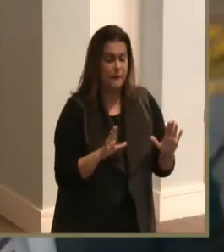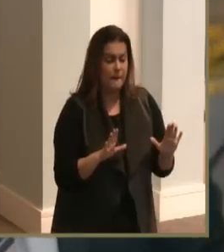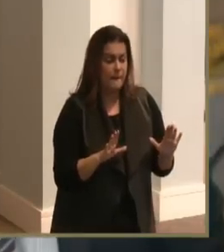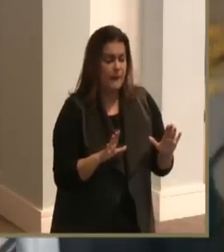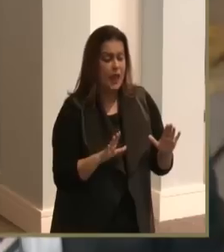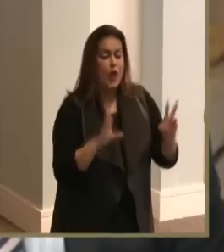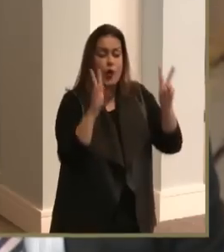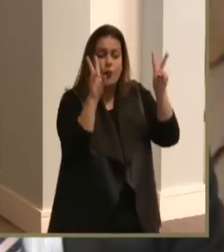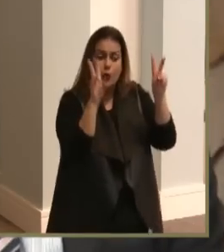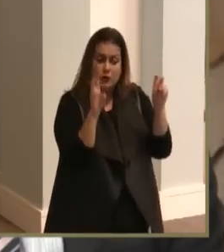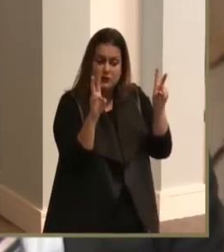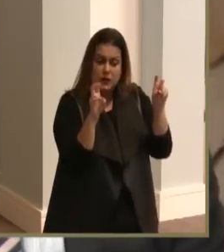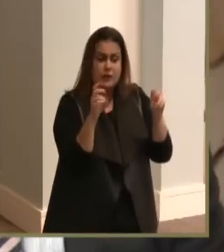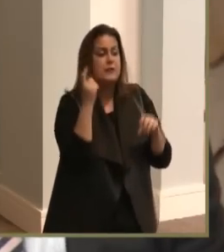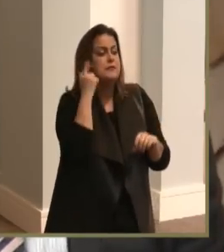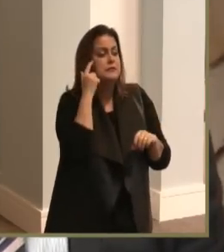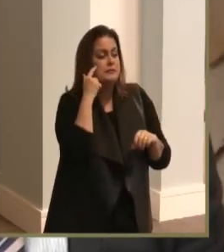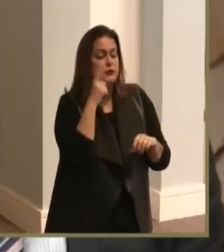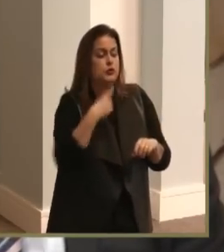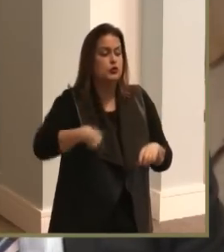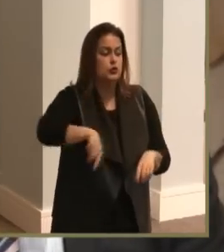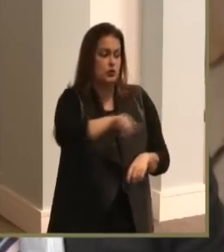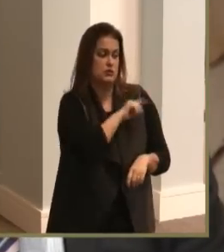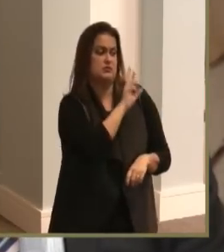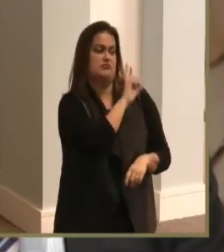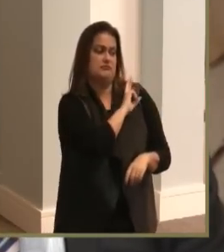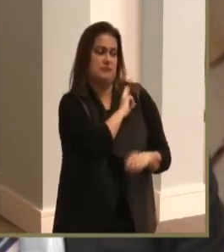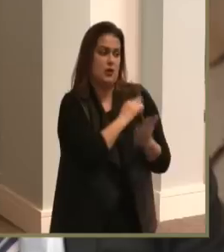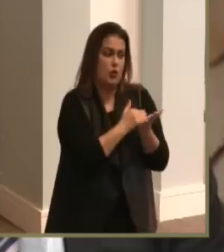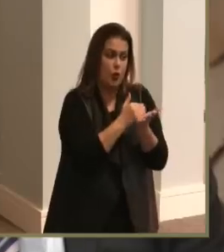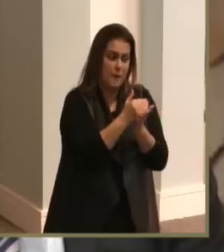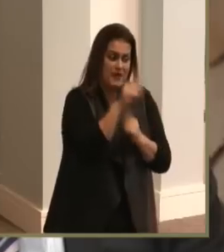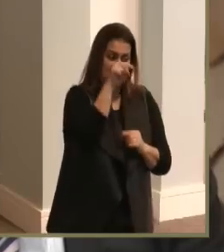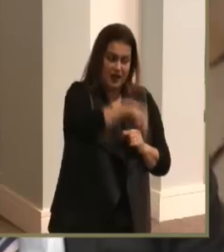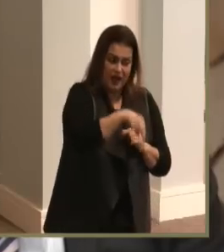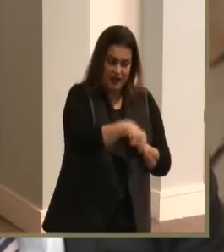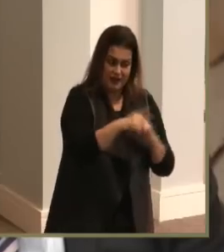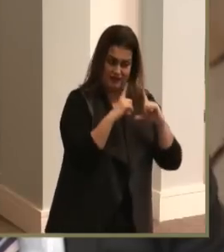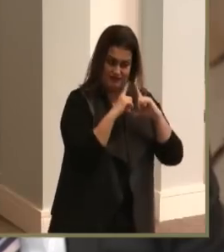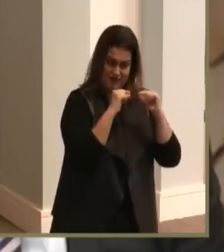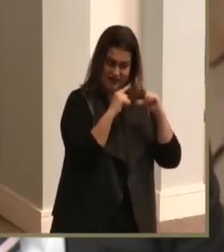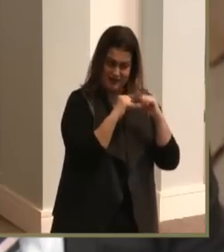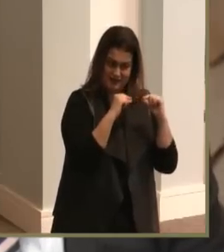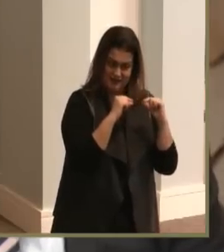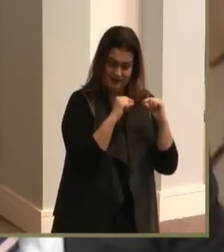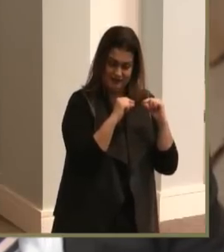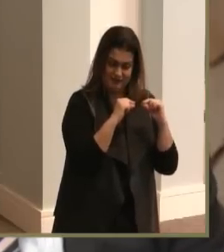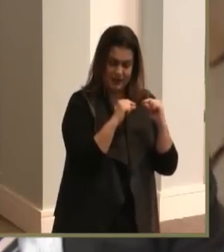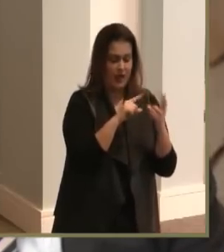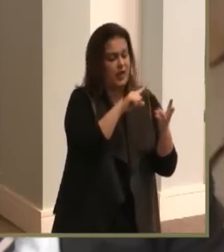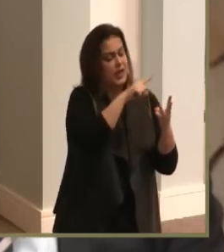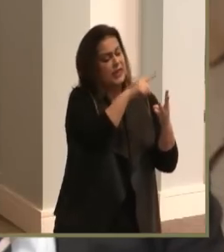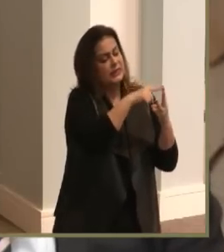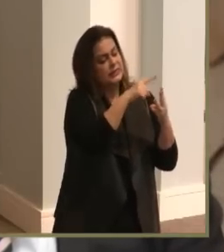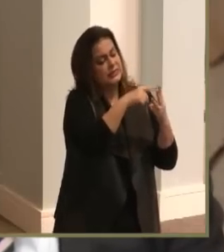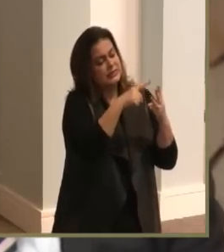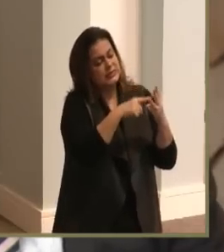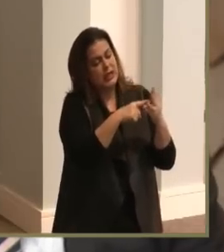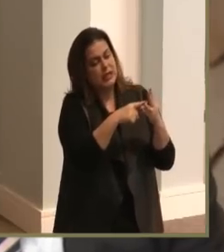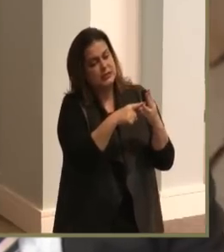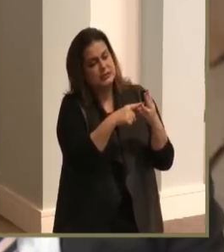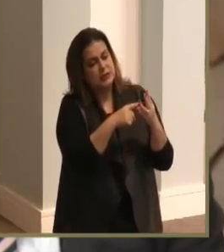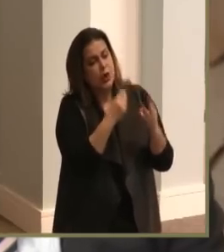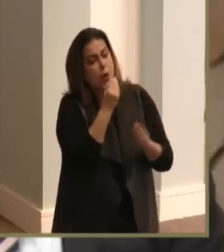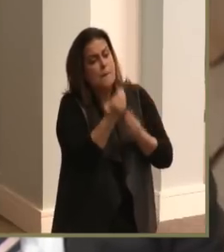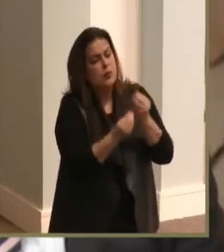nossa temática, de que a nossa missão começa aqui, eu quero estar destacando três pontos aqui nesse texto. Por